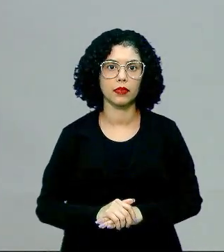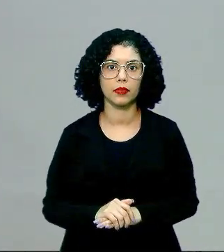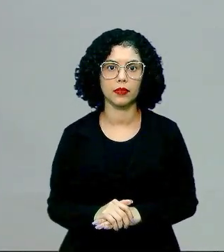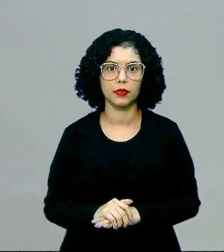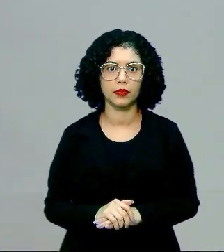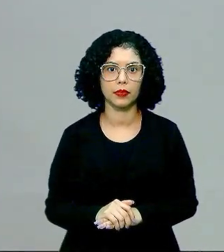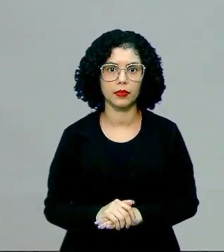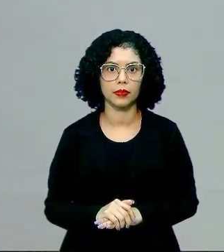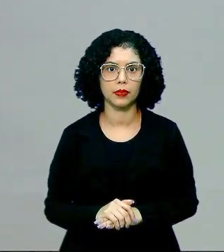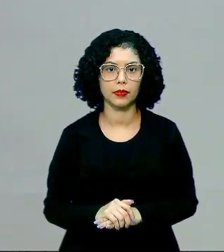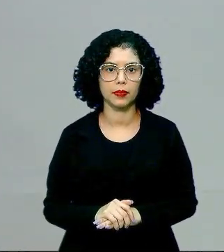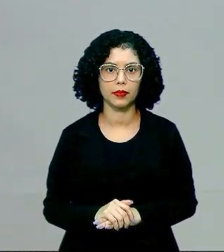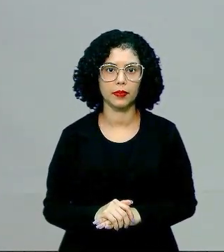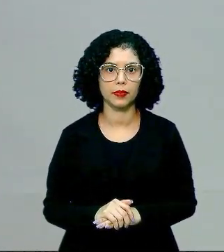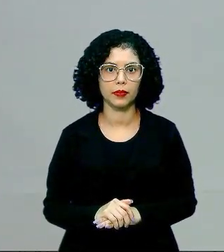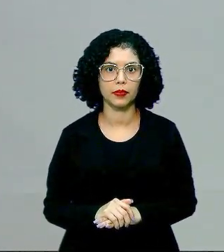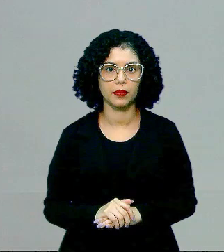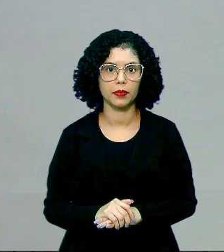plataforma.